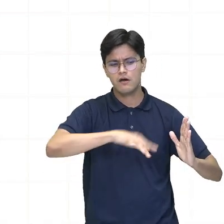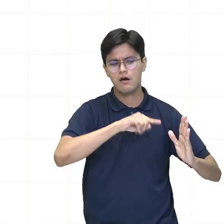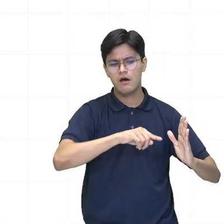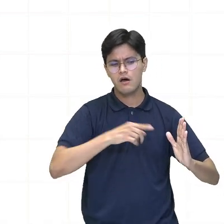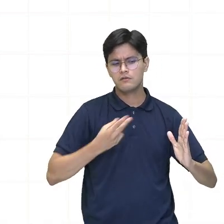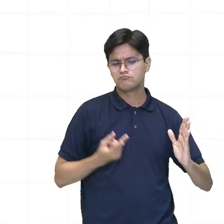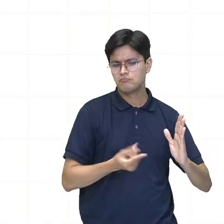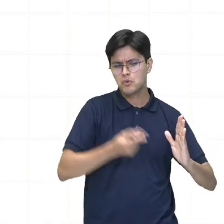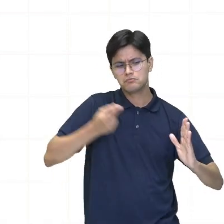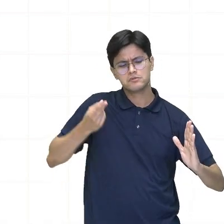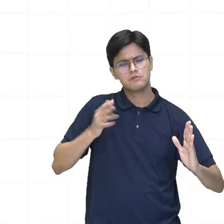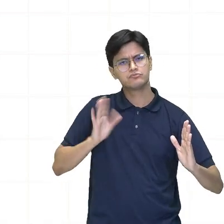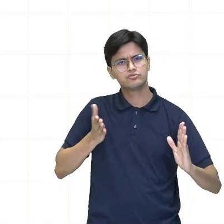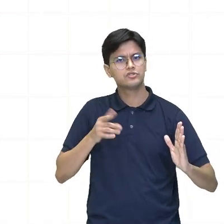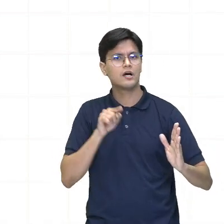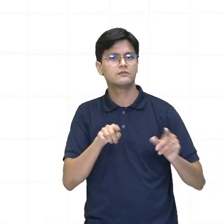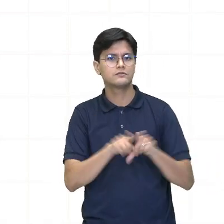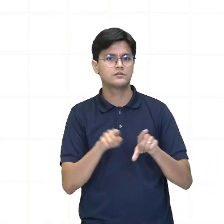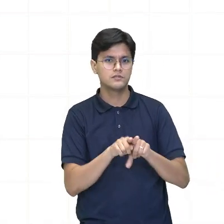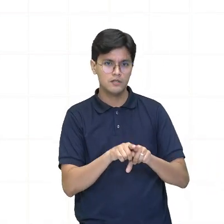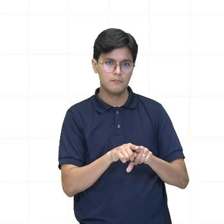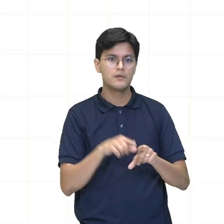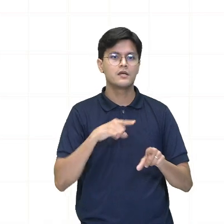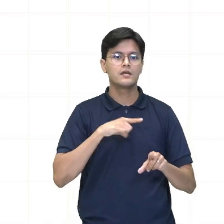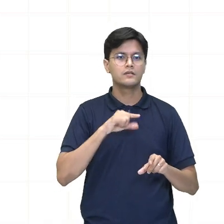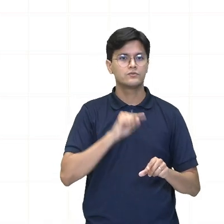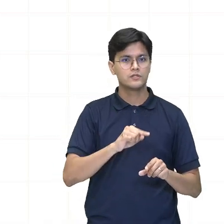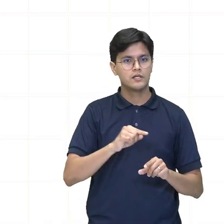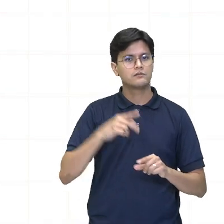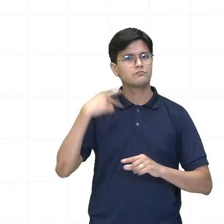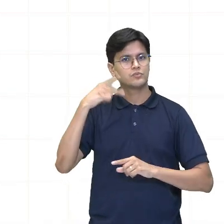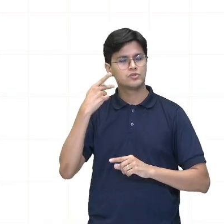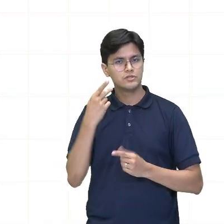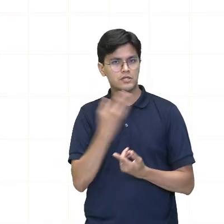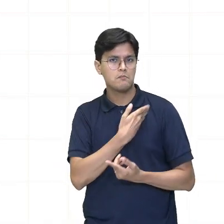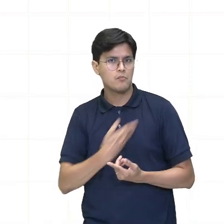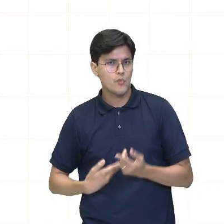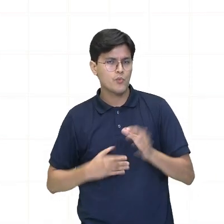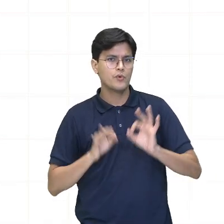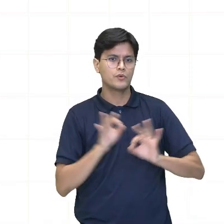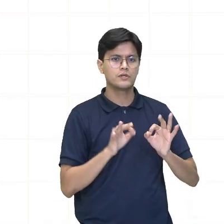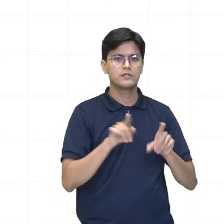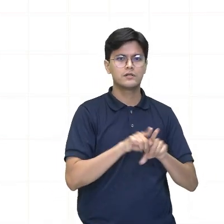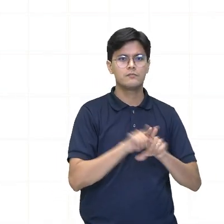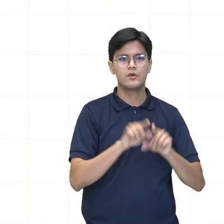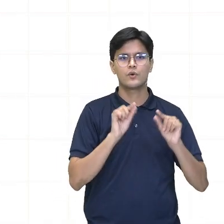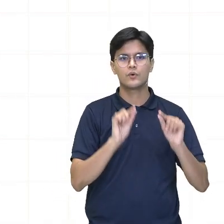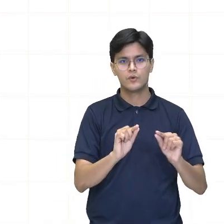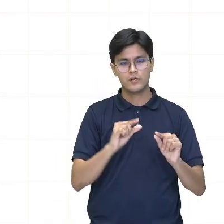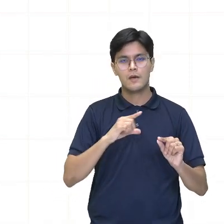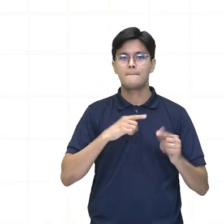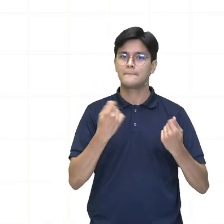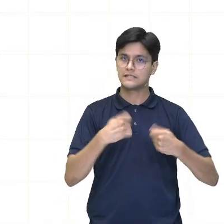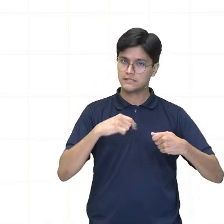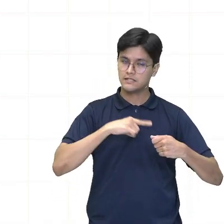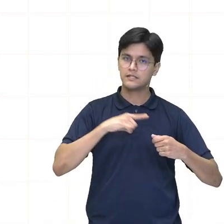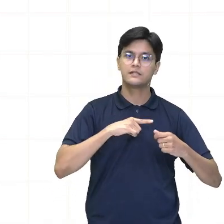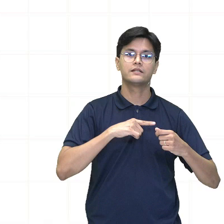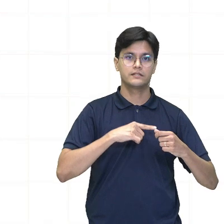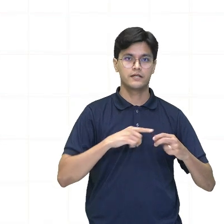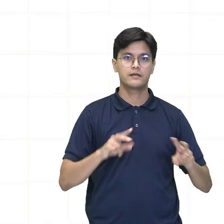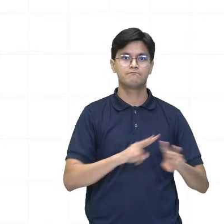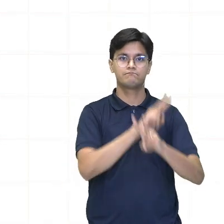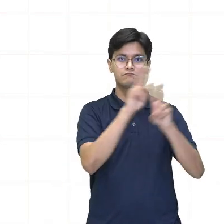carregam, certo? A remanescência quilombola também deve ser certificada, o título e o reconhecimento